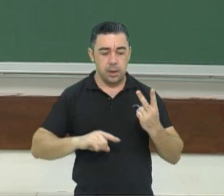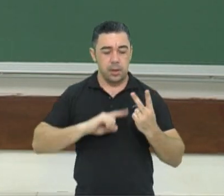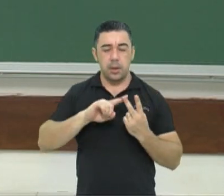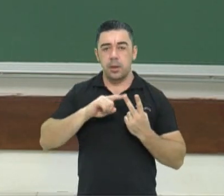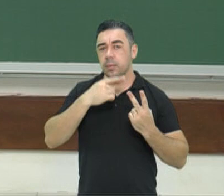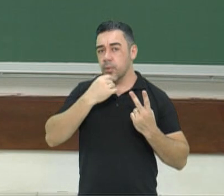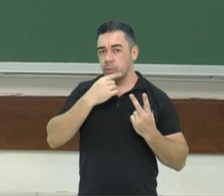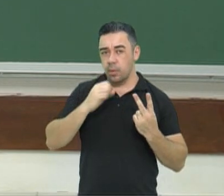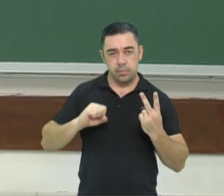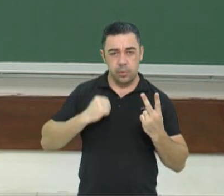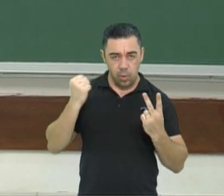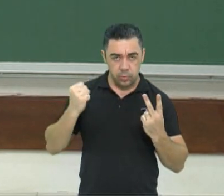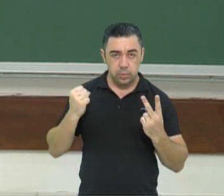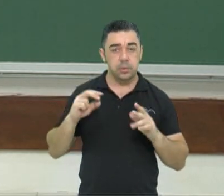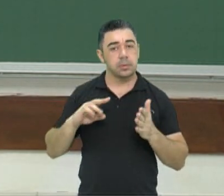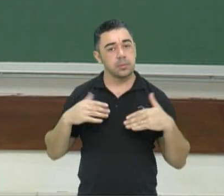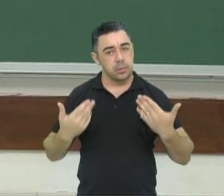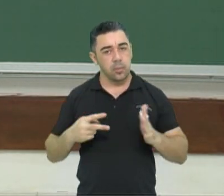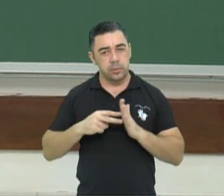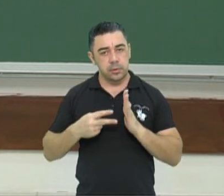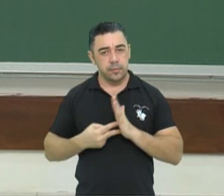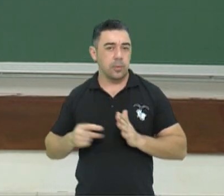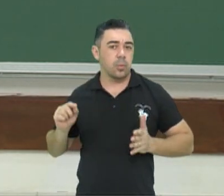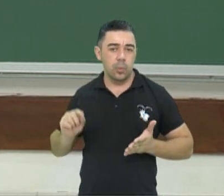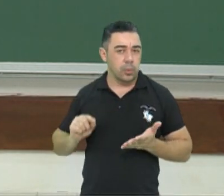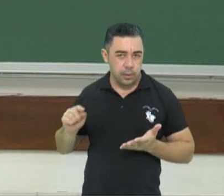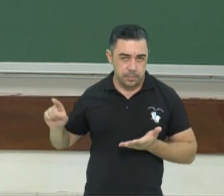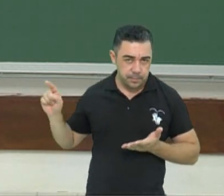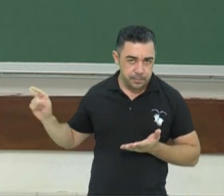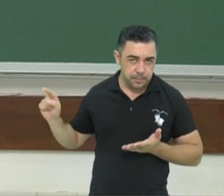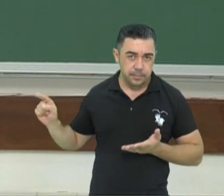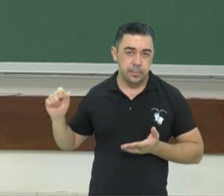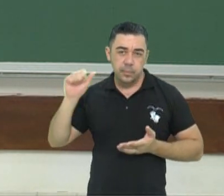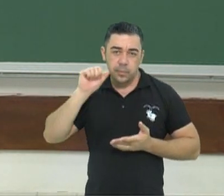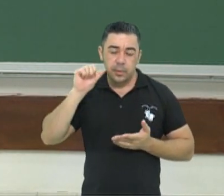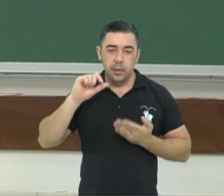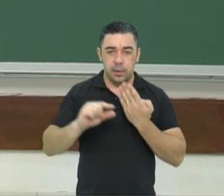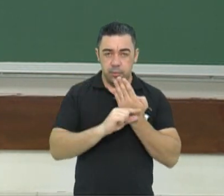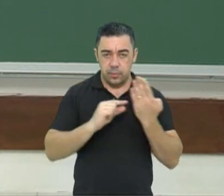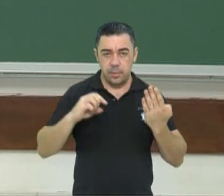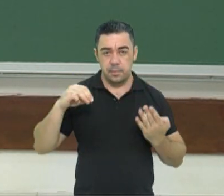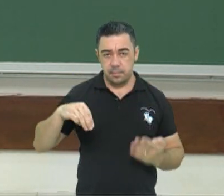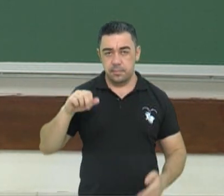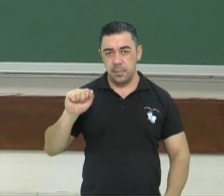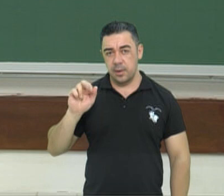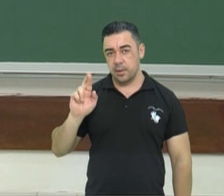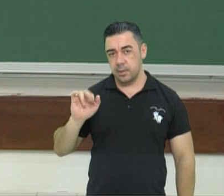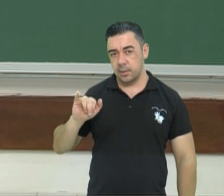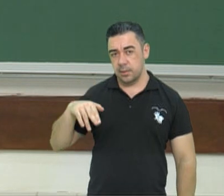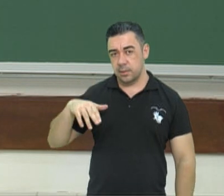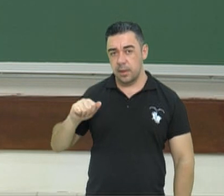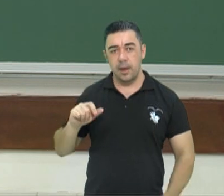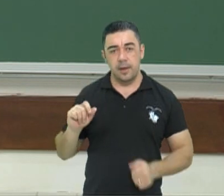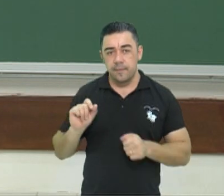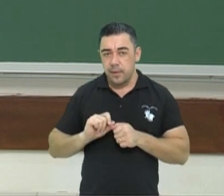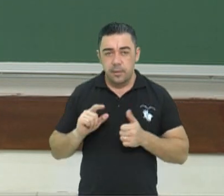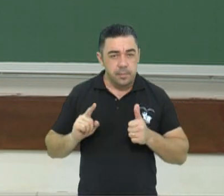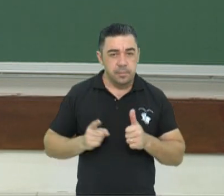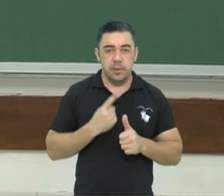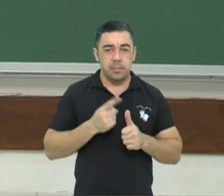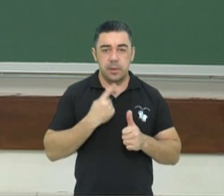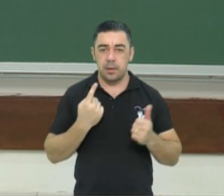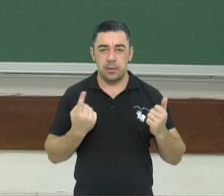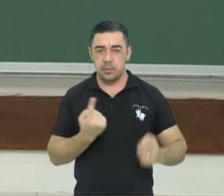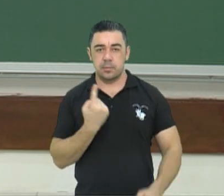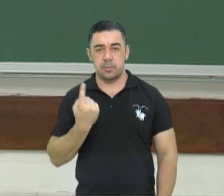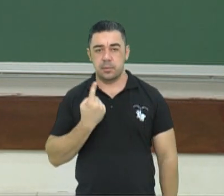próprios homens. Então, nesse sentido, a Marina, o primeiro trabalho dela é separada, ela já tinha terminado o casamento dela.